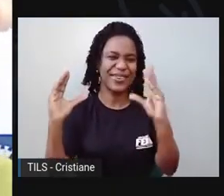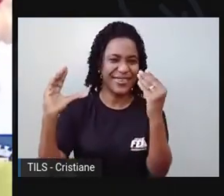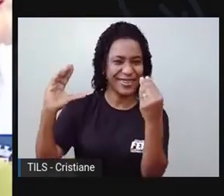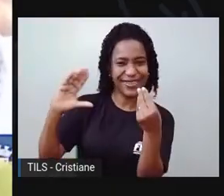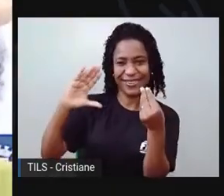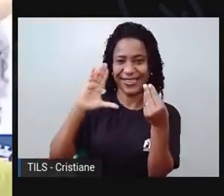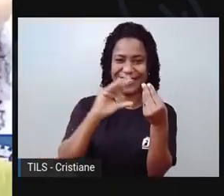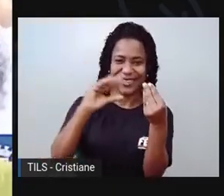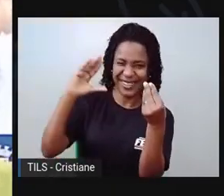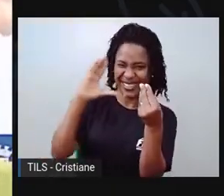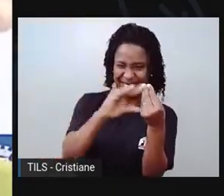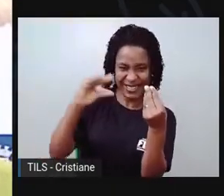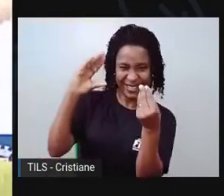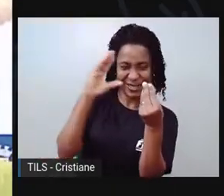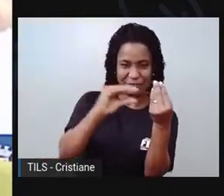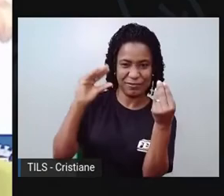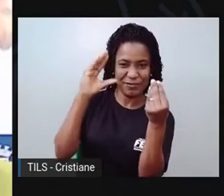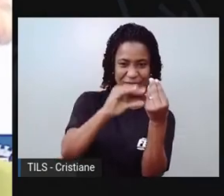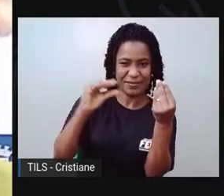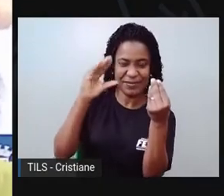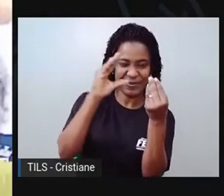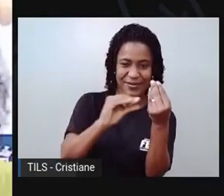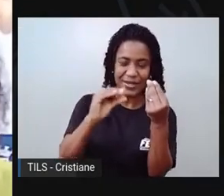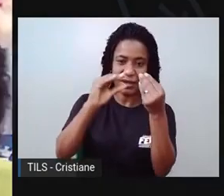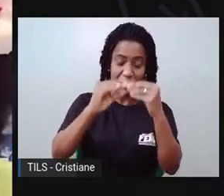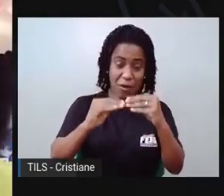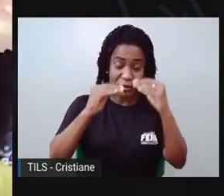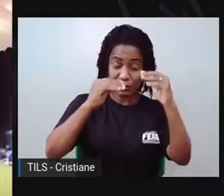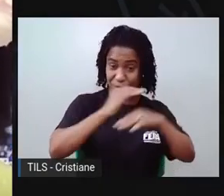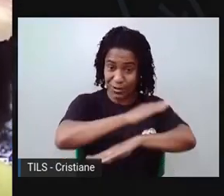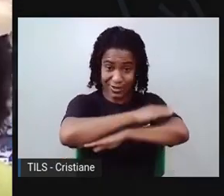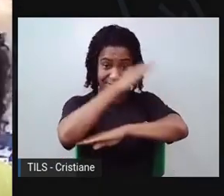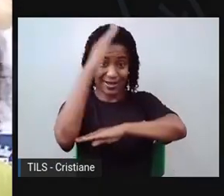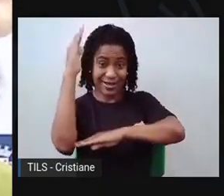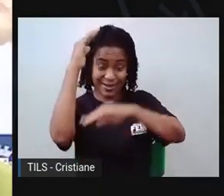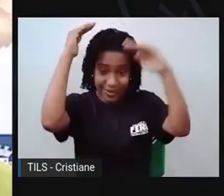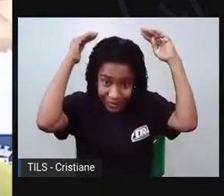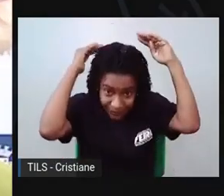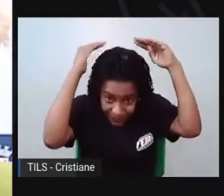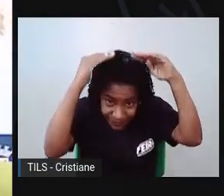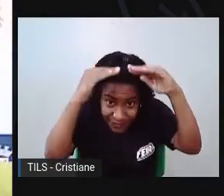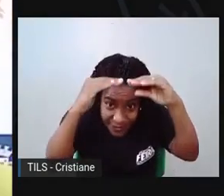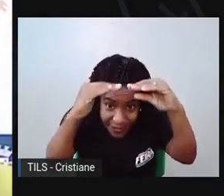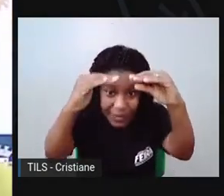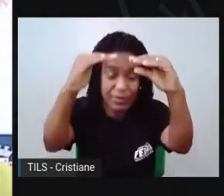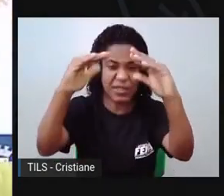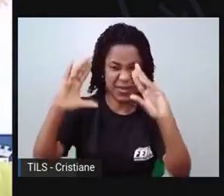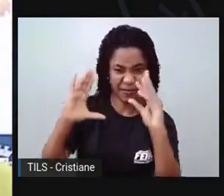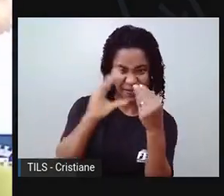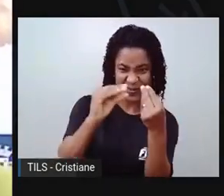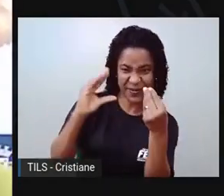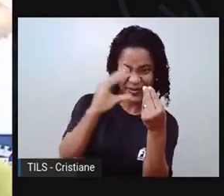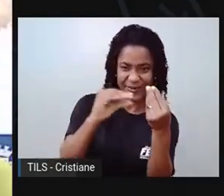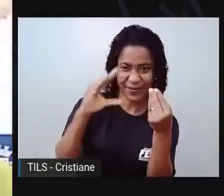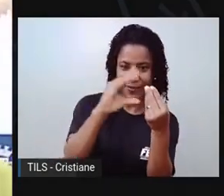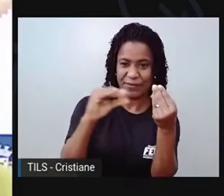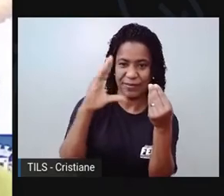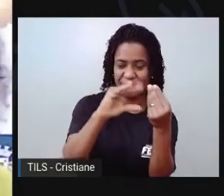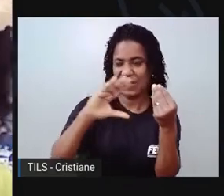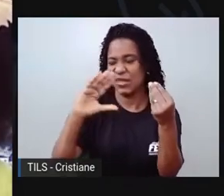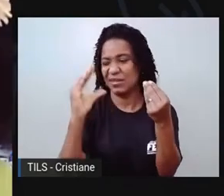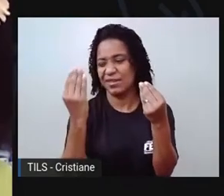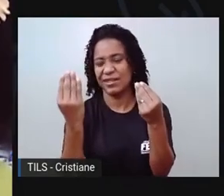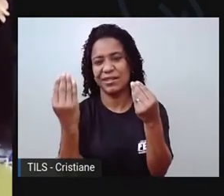com a rosa debaixo de uma sacada. O cravo